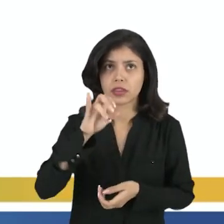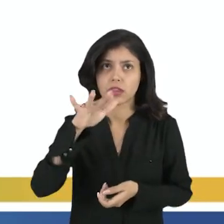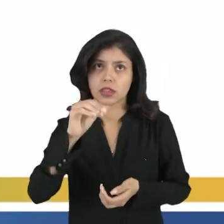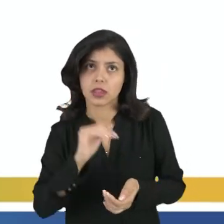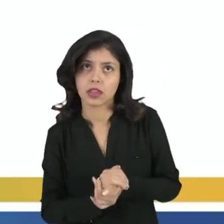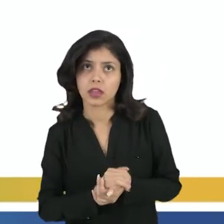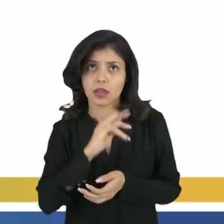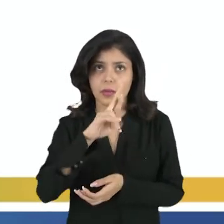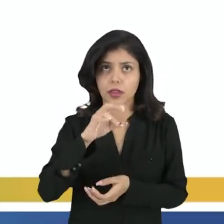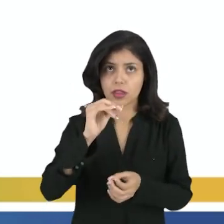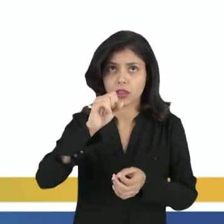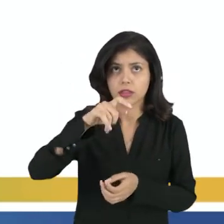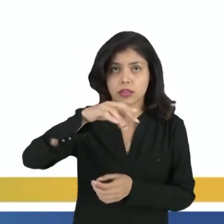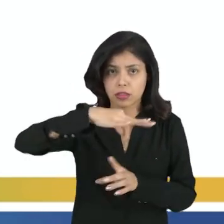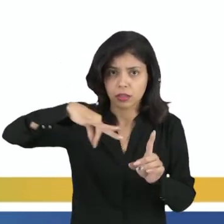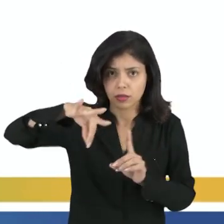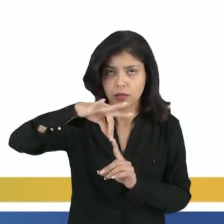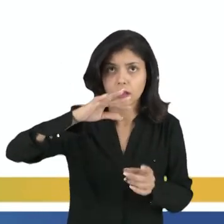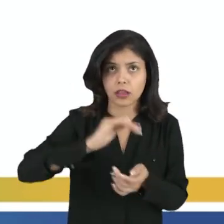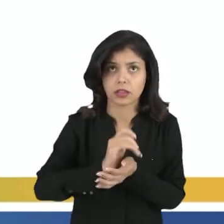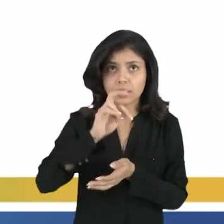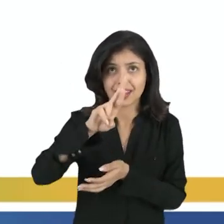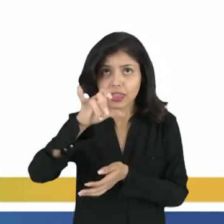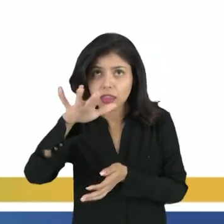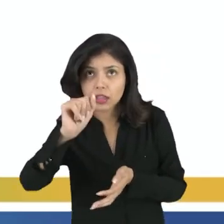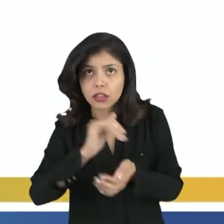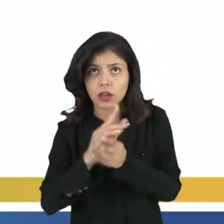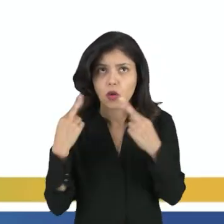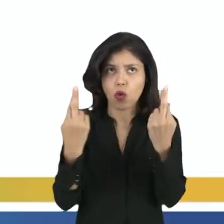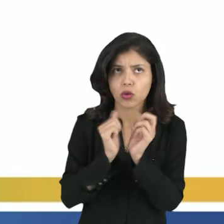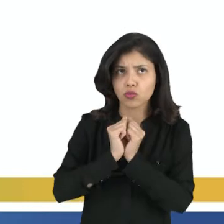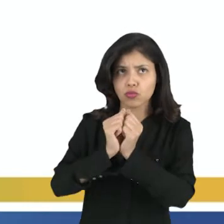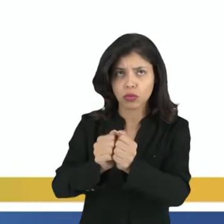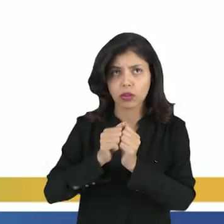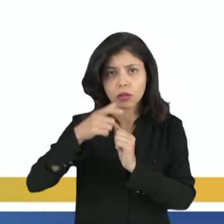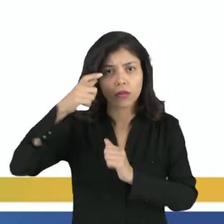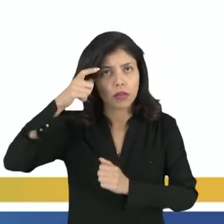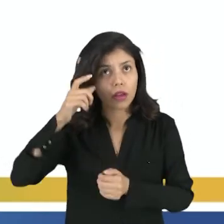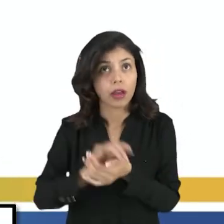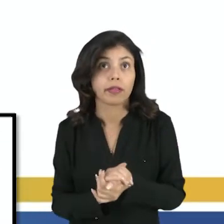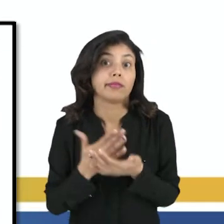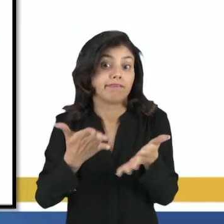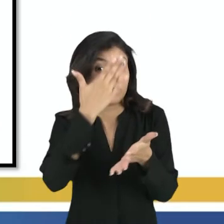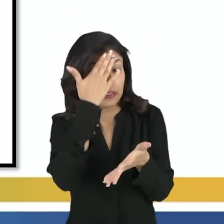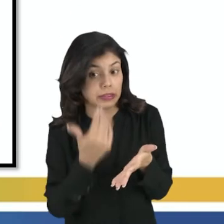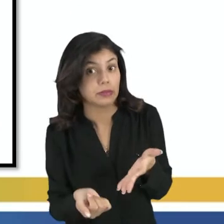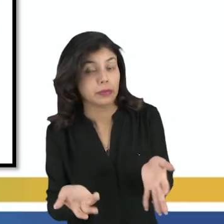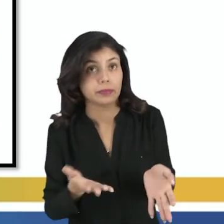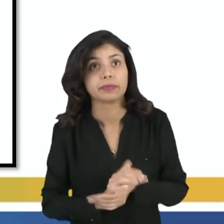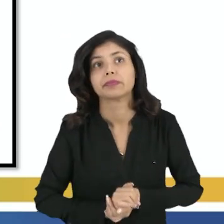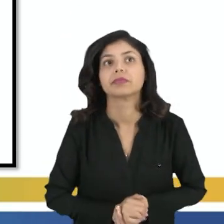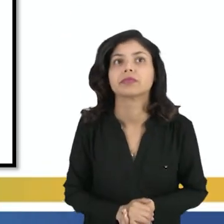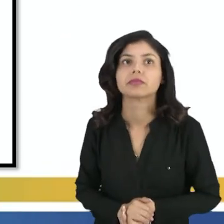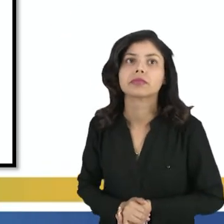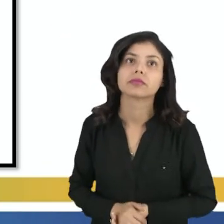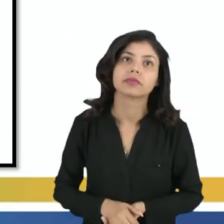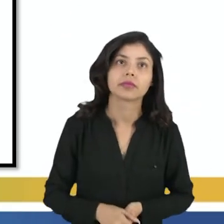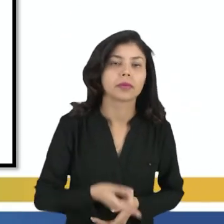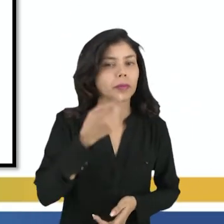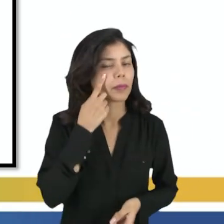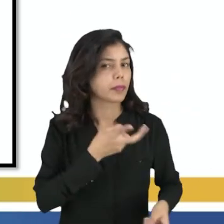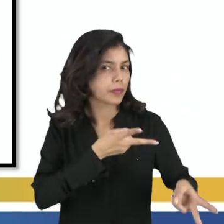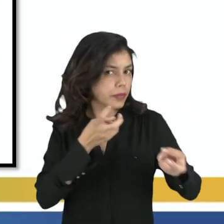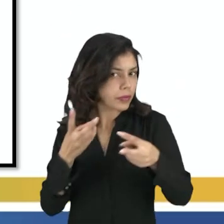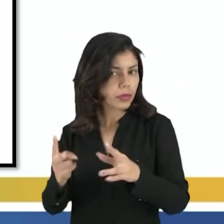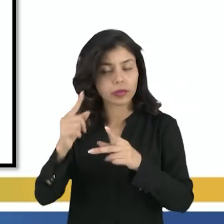sinistra irmandade satânica que se reúne para tramar maldades, pelo menos que se saiba. Então aqui nós